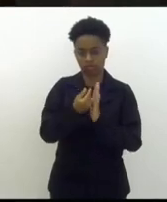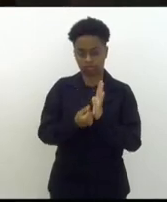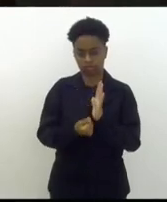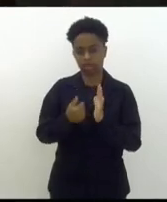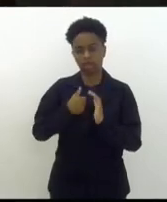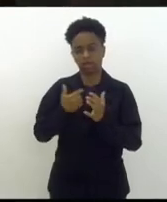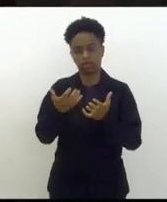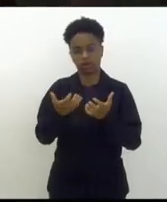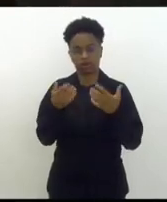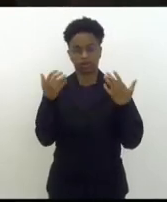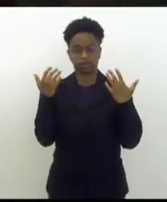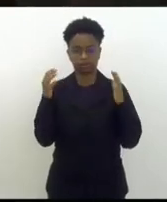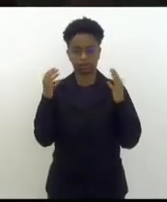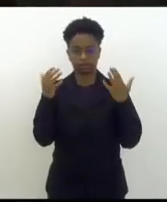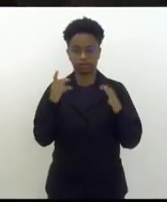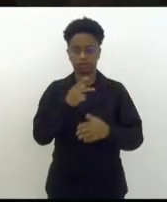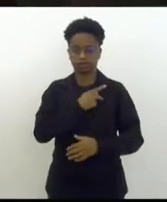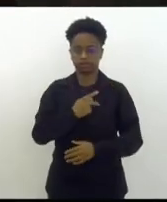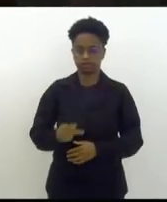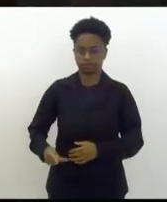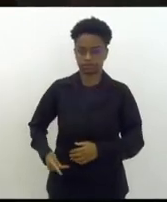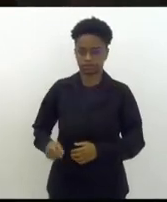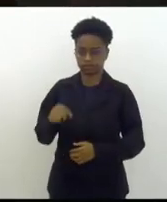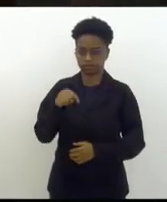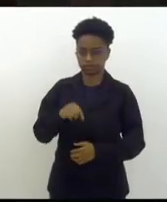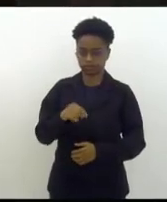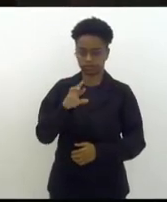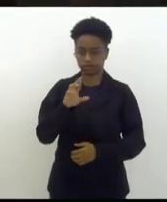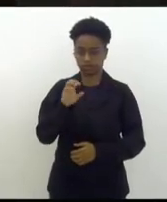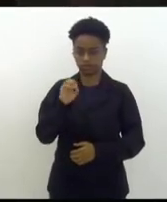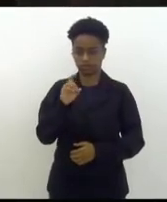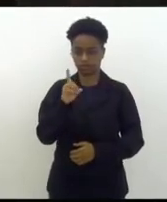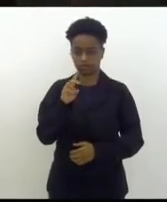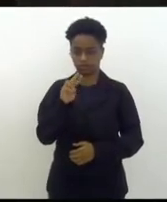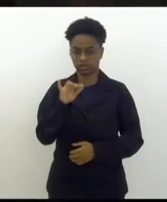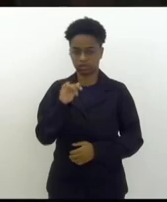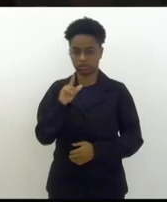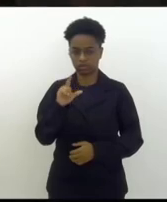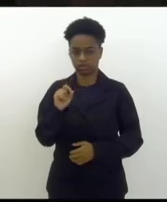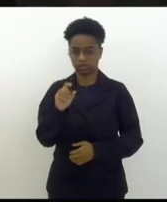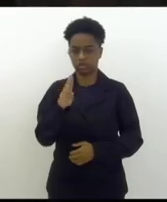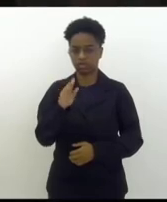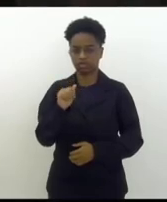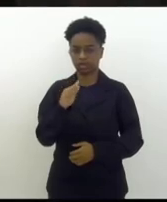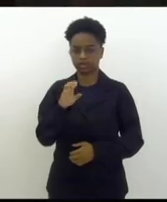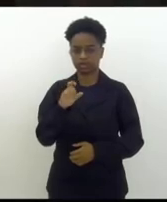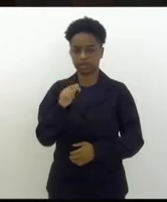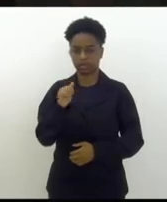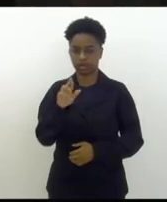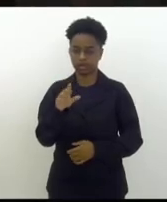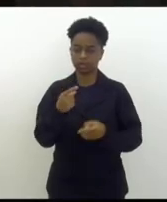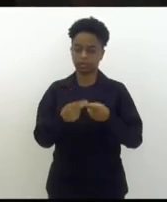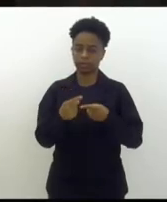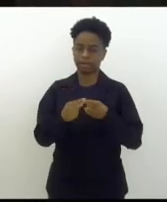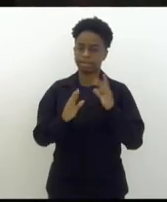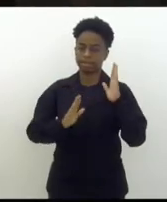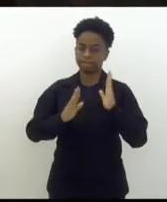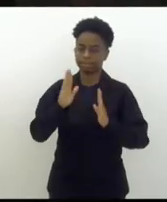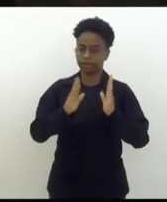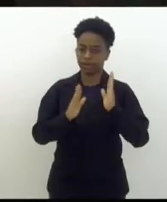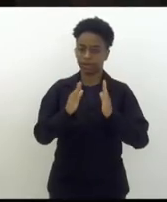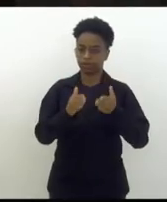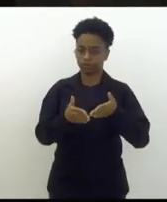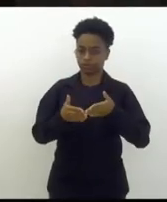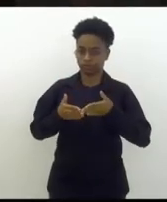até de parabenizar o presidente desta casa Rodrigo Bacelar que desde o recesso numa entrevista